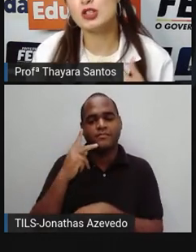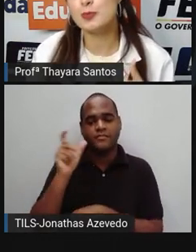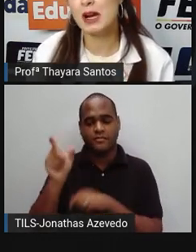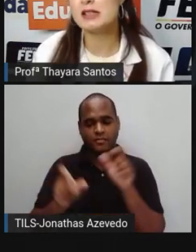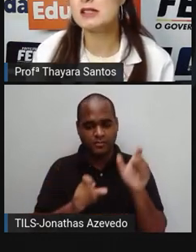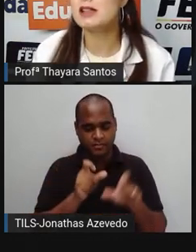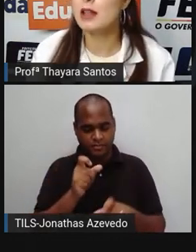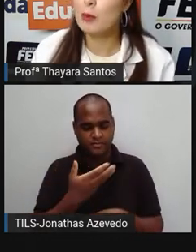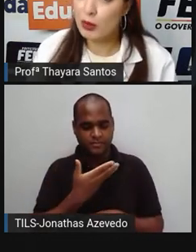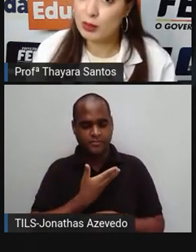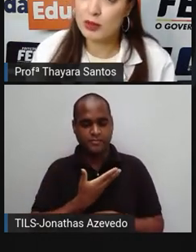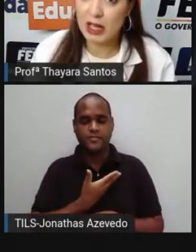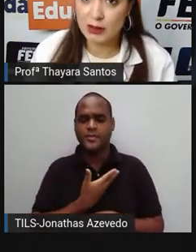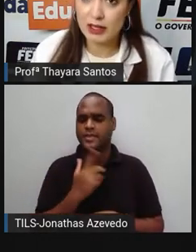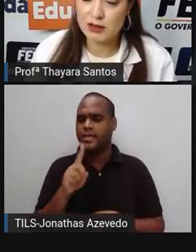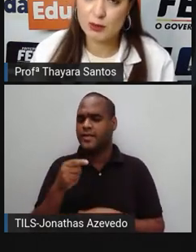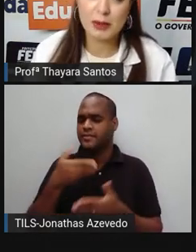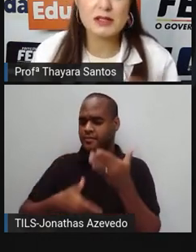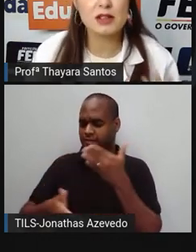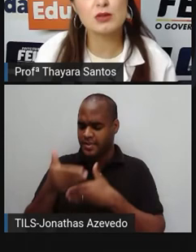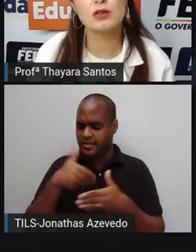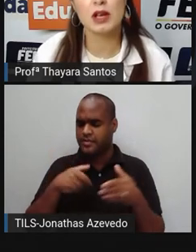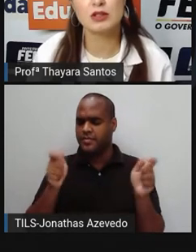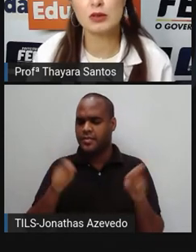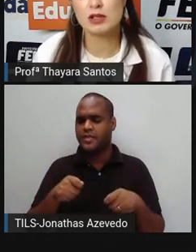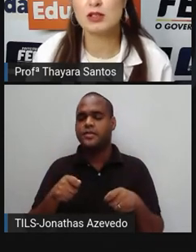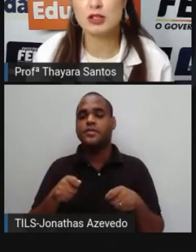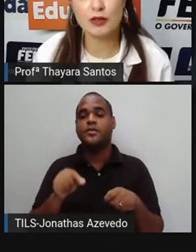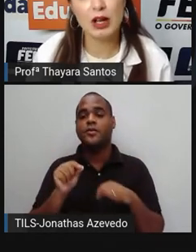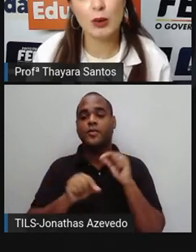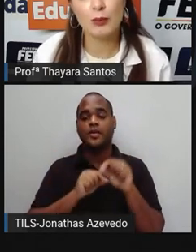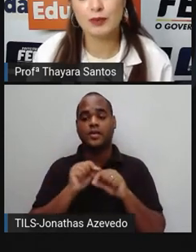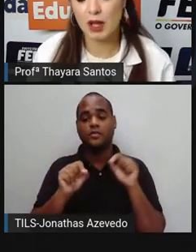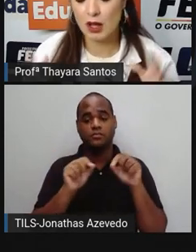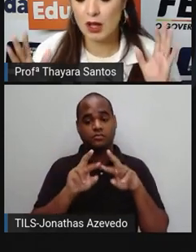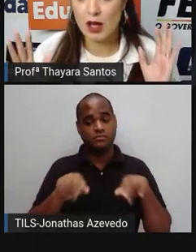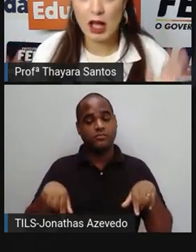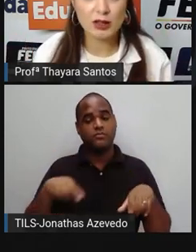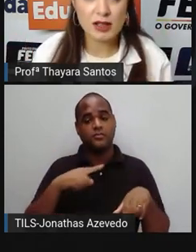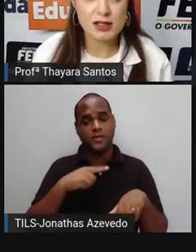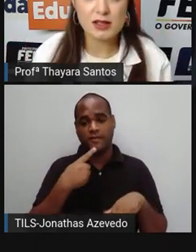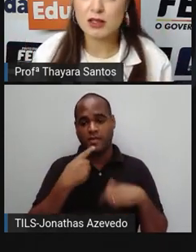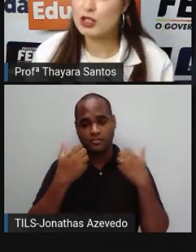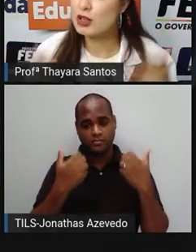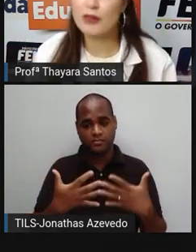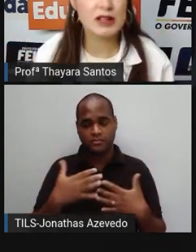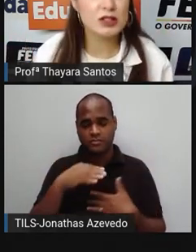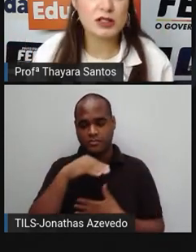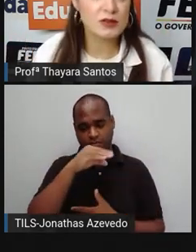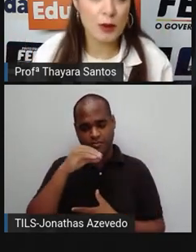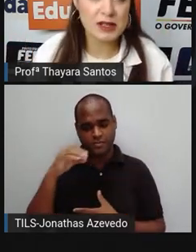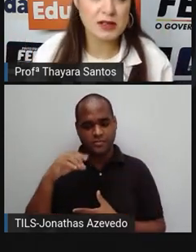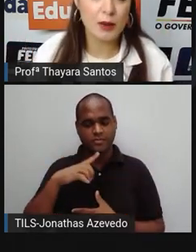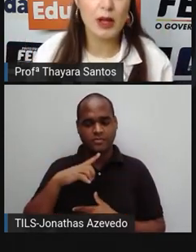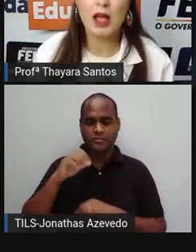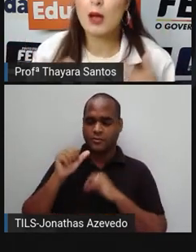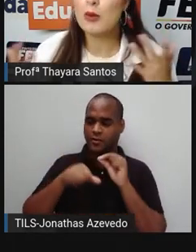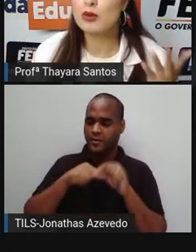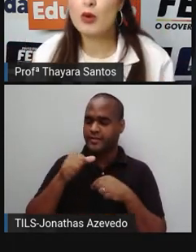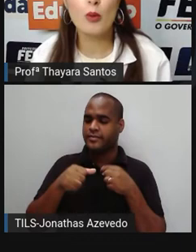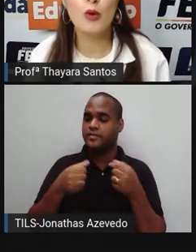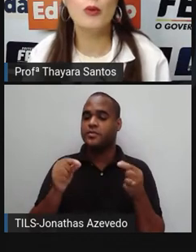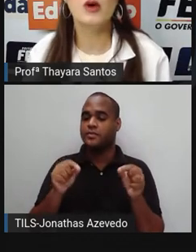por que que a gente precisa ter muito cuidado é isso pelas questões que a gente já falou adolescência a gente é uma fase de transformação